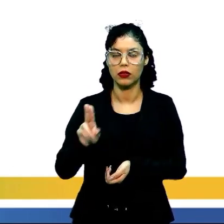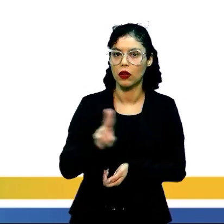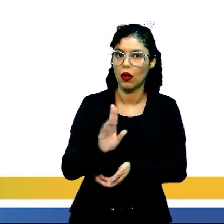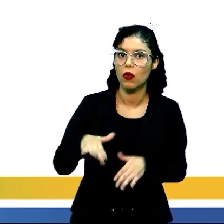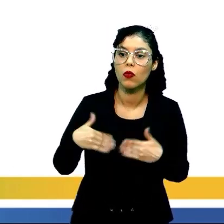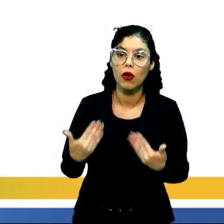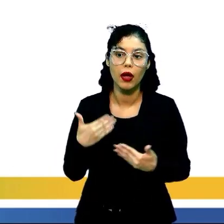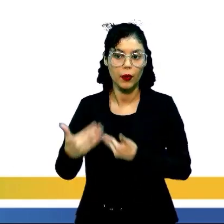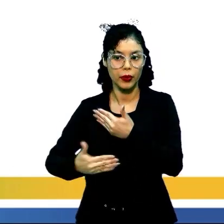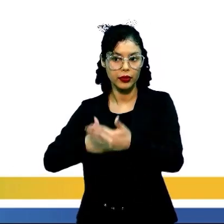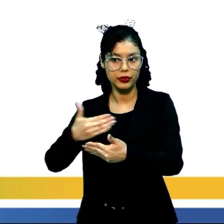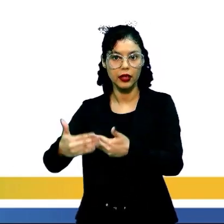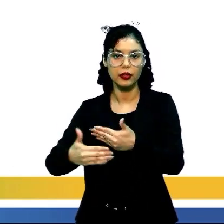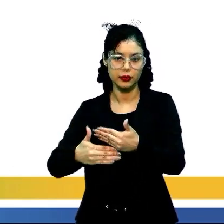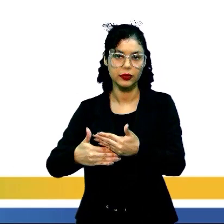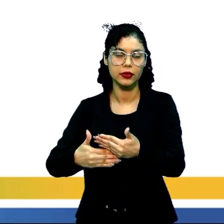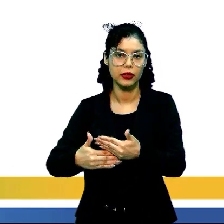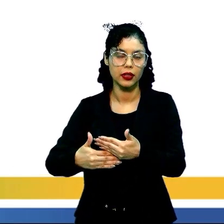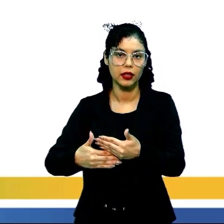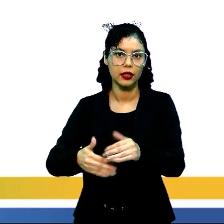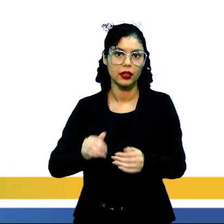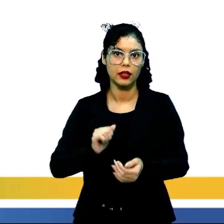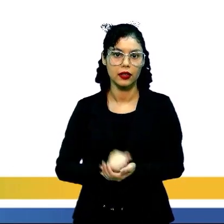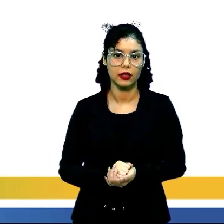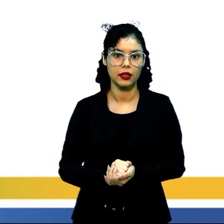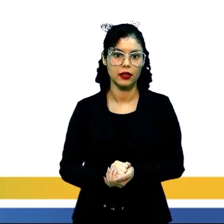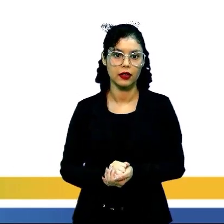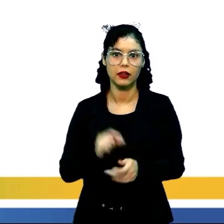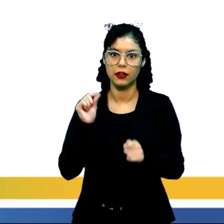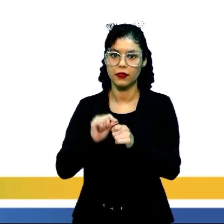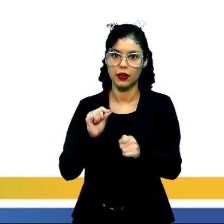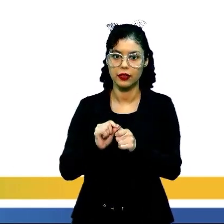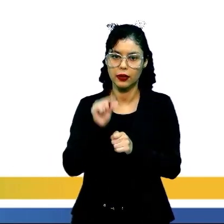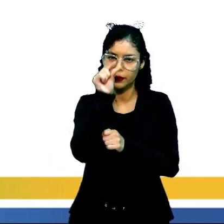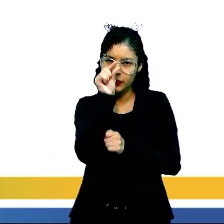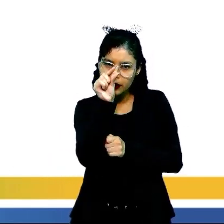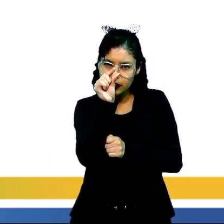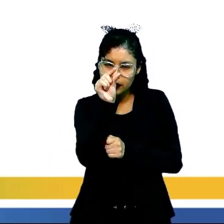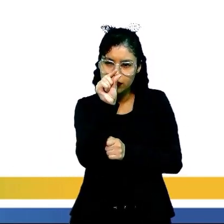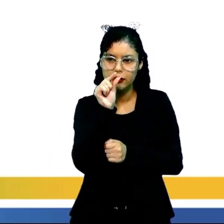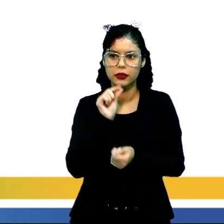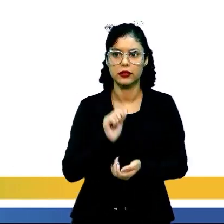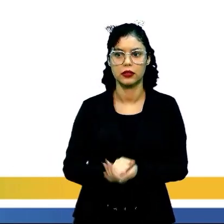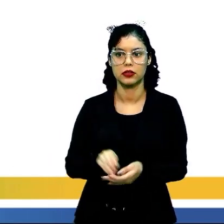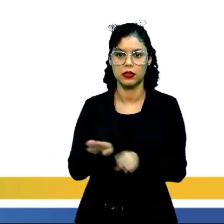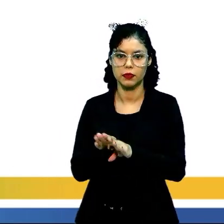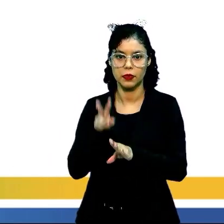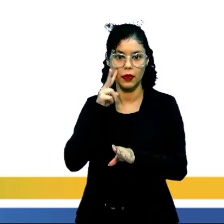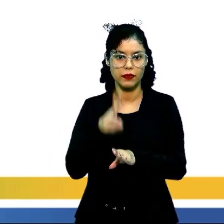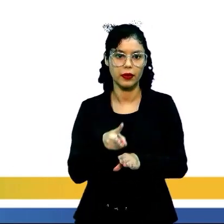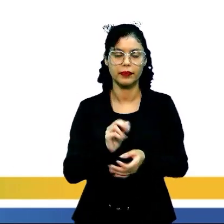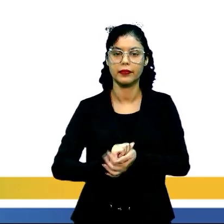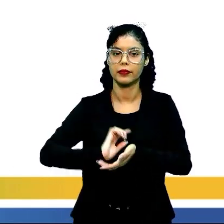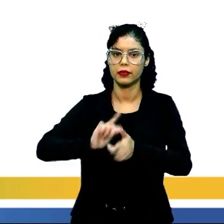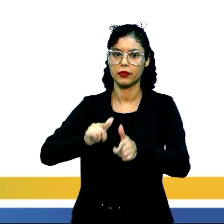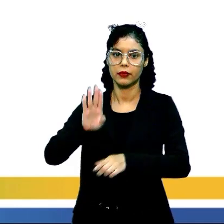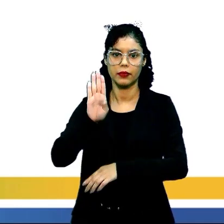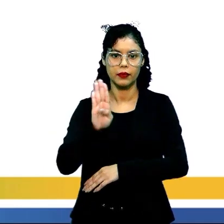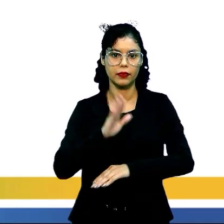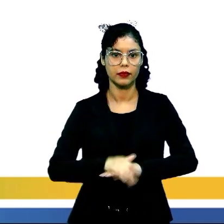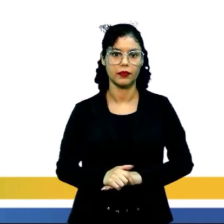desse processo é justamente formar flocos. Então nós temos aí como nosso gabarito, letra